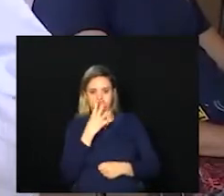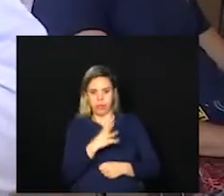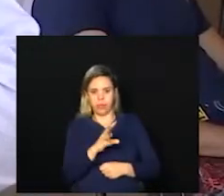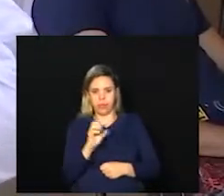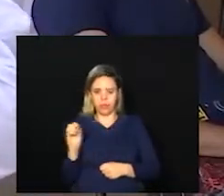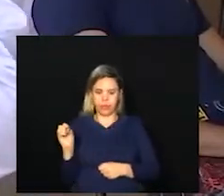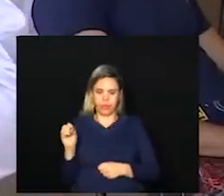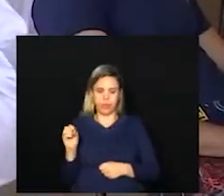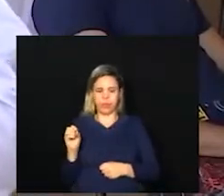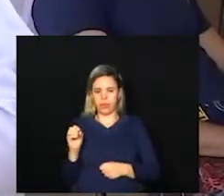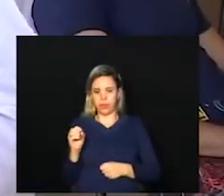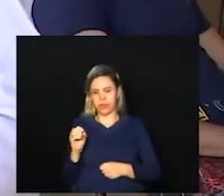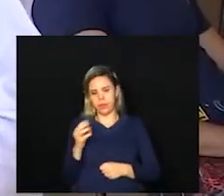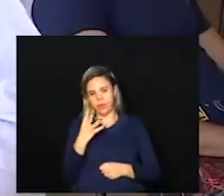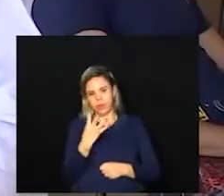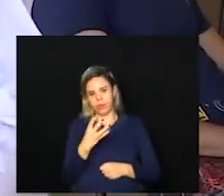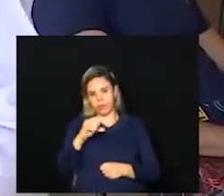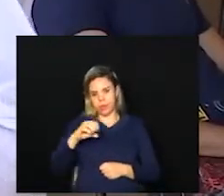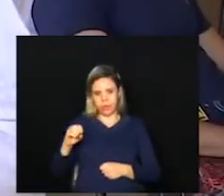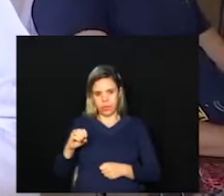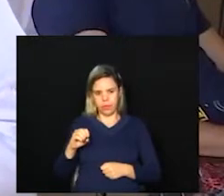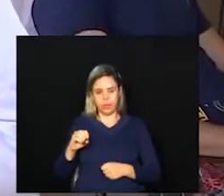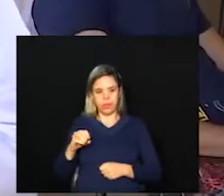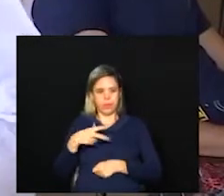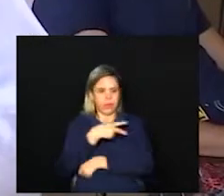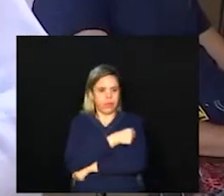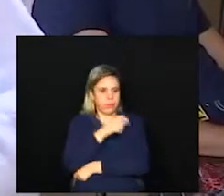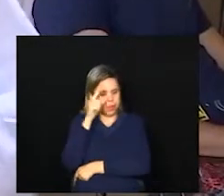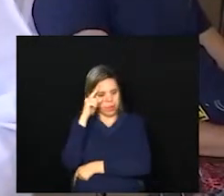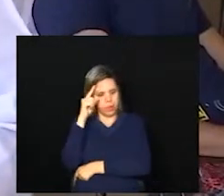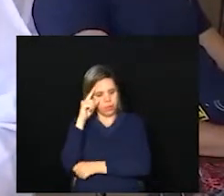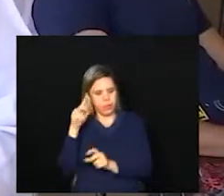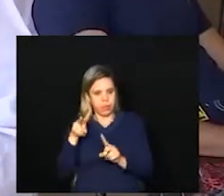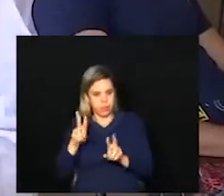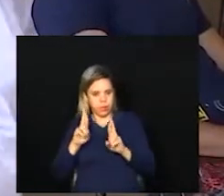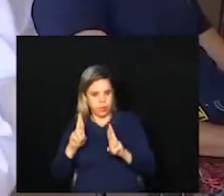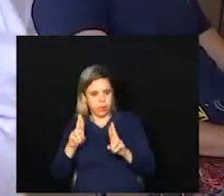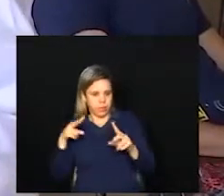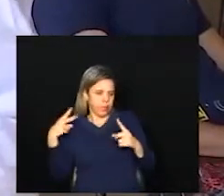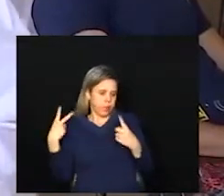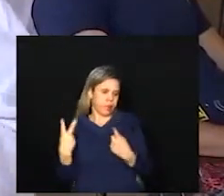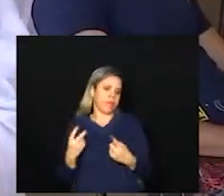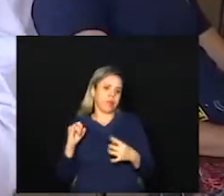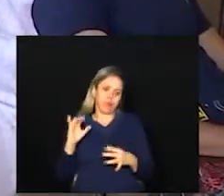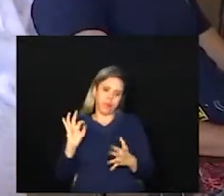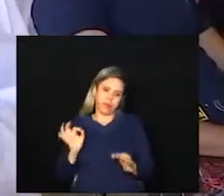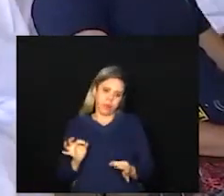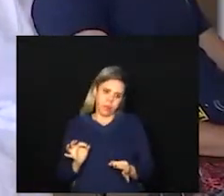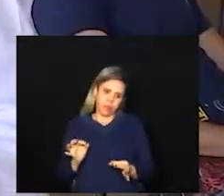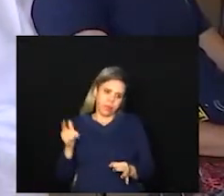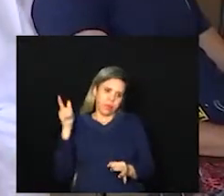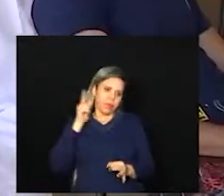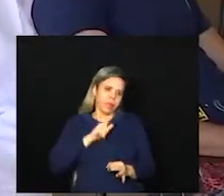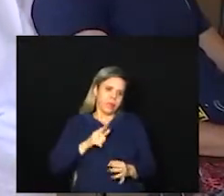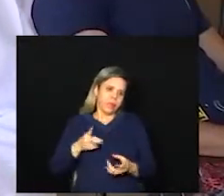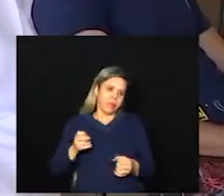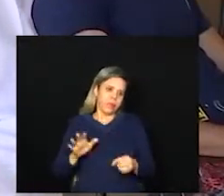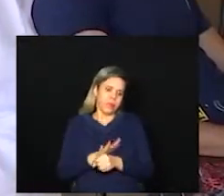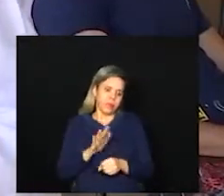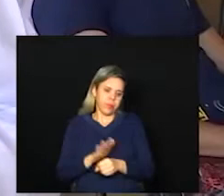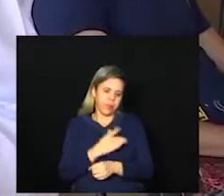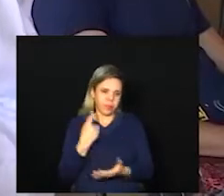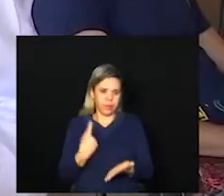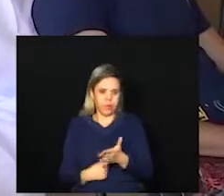a 490 vacinações por dia e a expectativa, se tudo correr bem, se a gente conseguir encher todas as